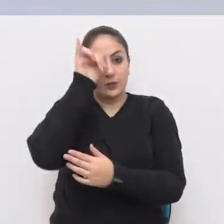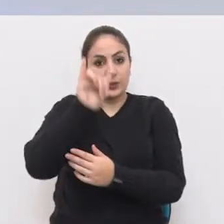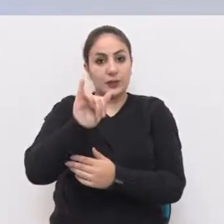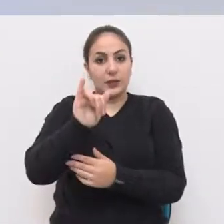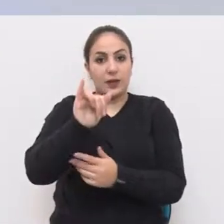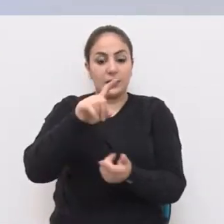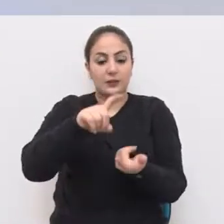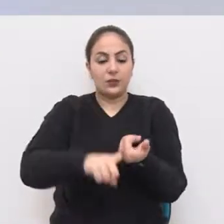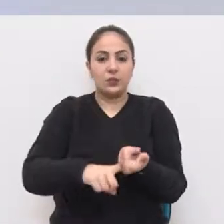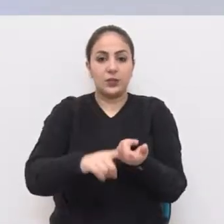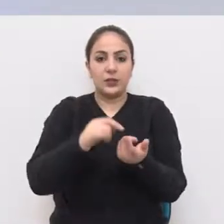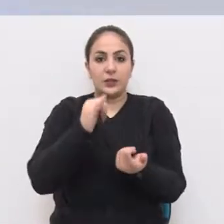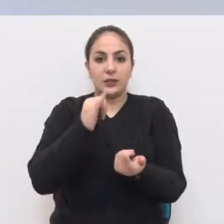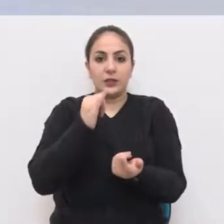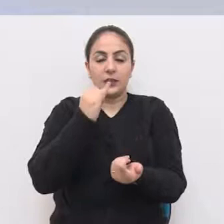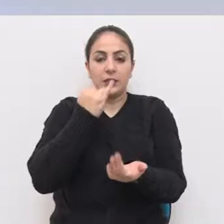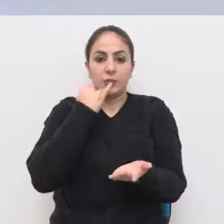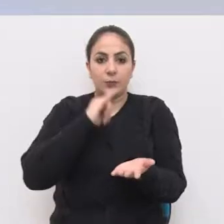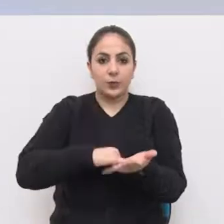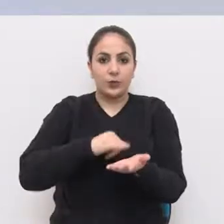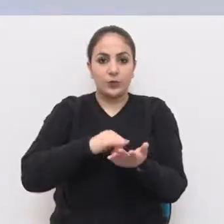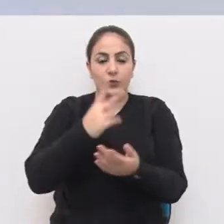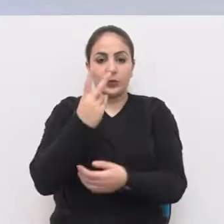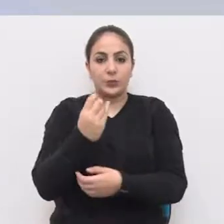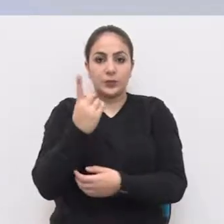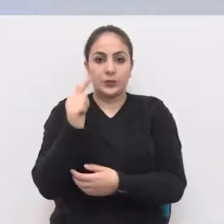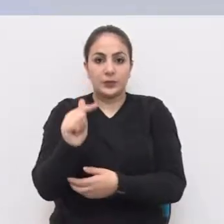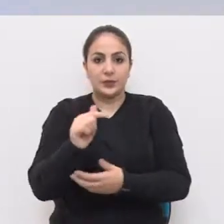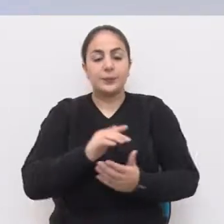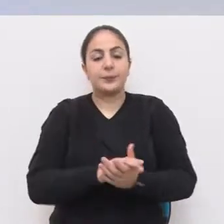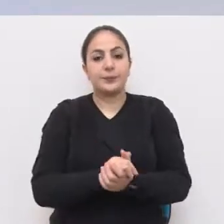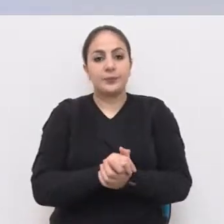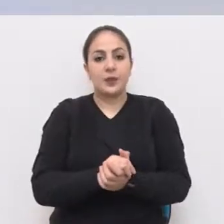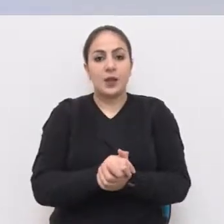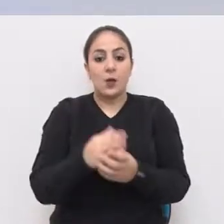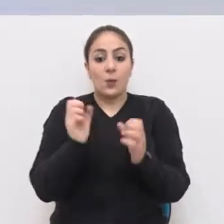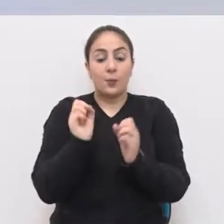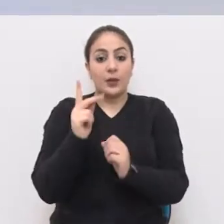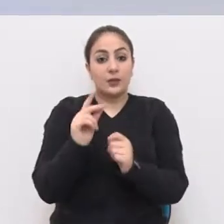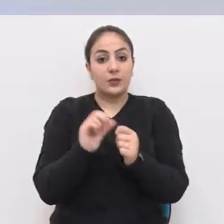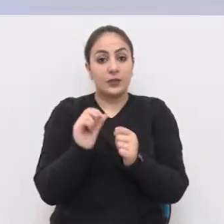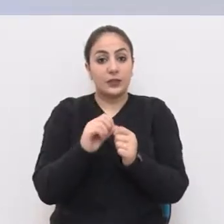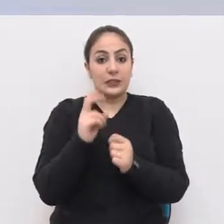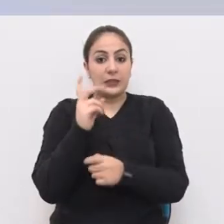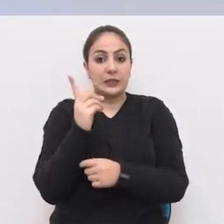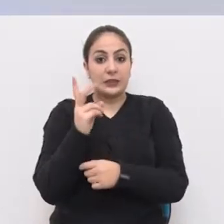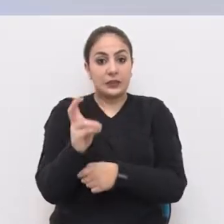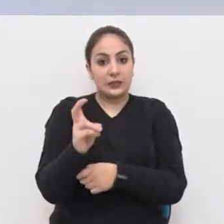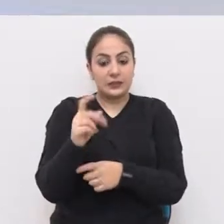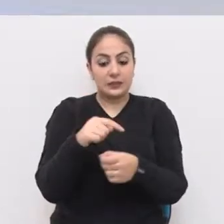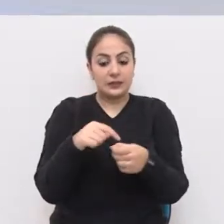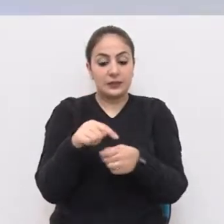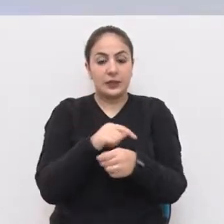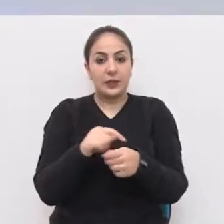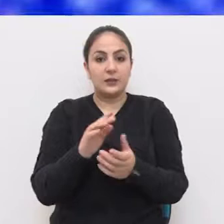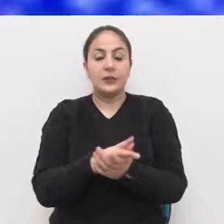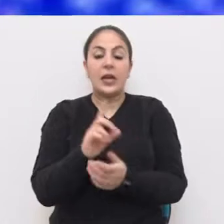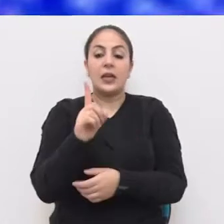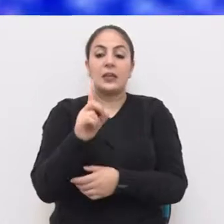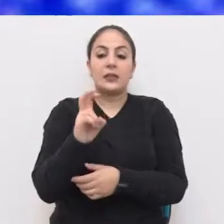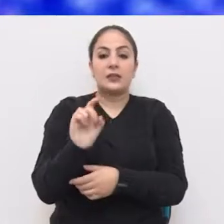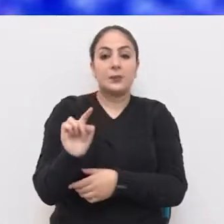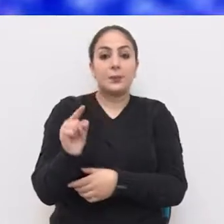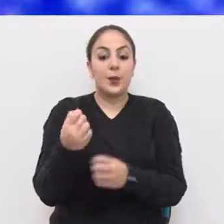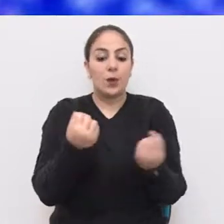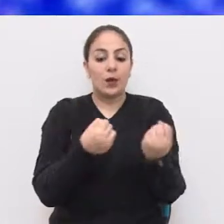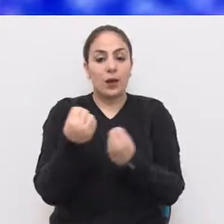de 2017. Nas operações realizadas em 15 cidades, foram abordados quase 15 mil veículos.